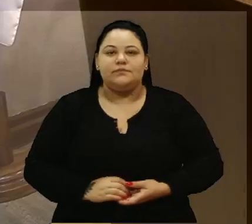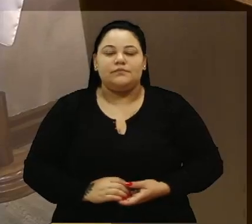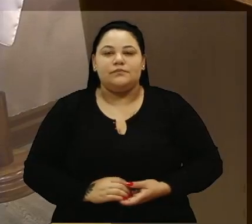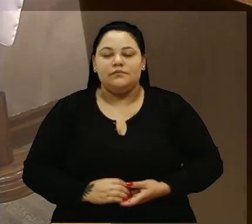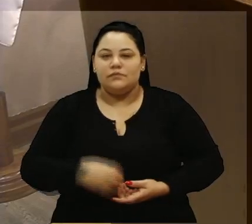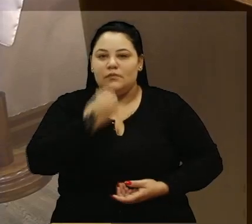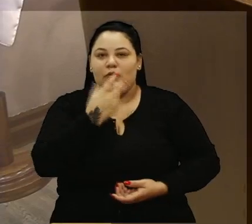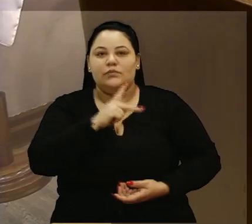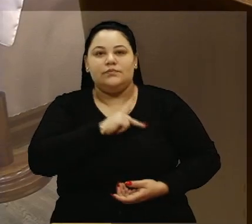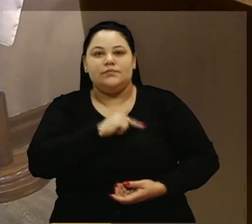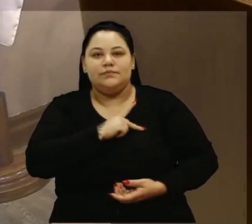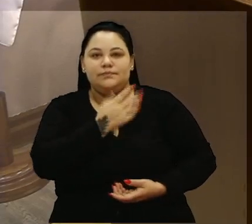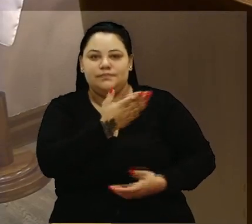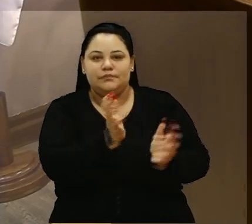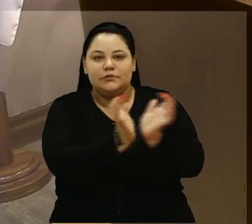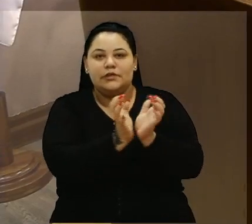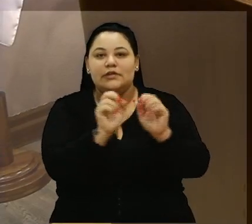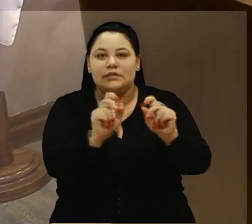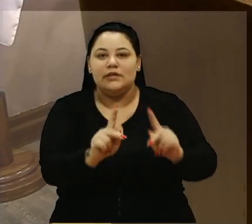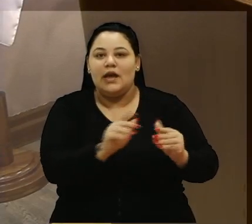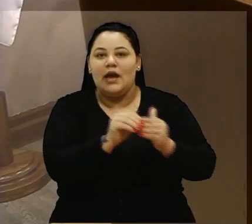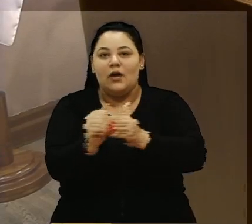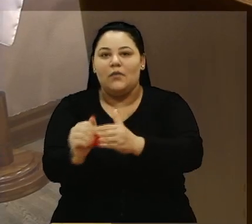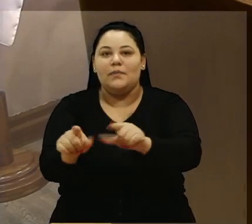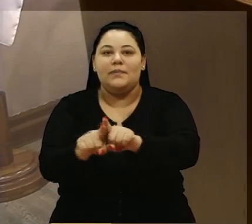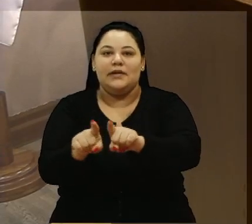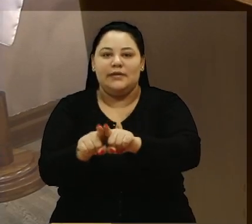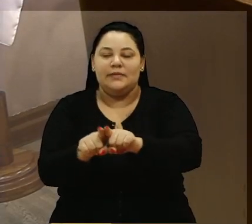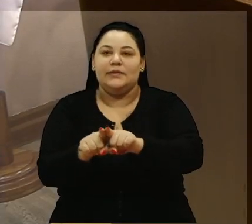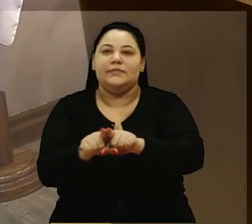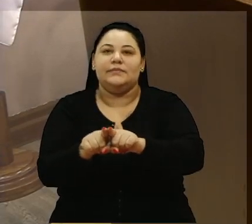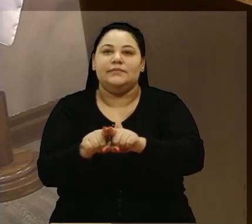Colegas, vereadores, quem nos acompanha, né,